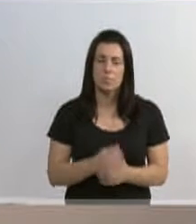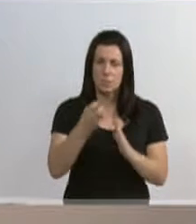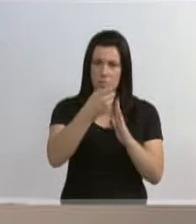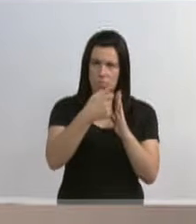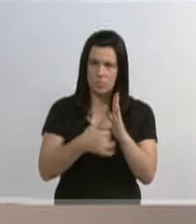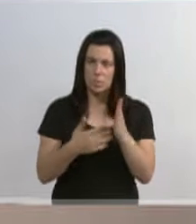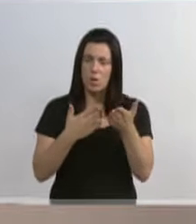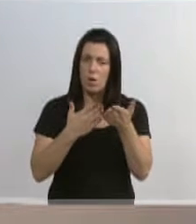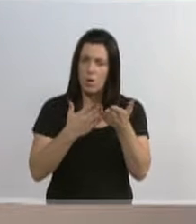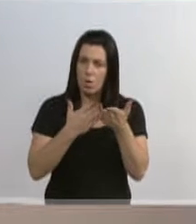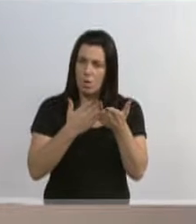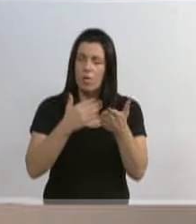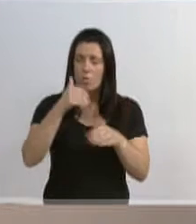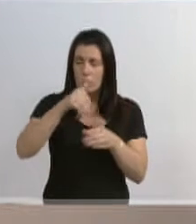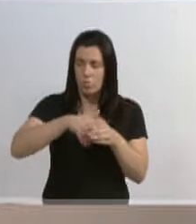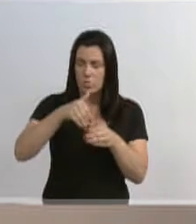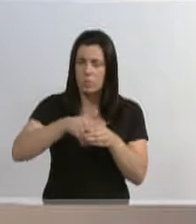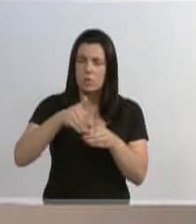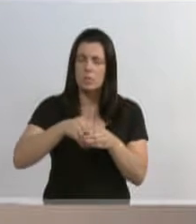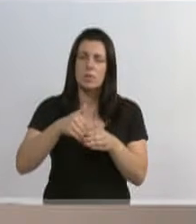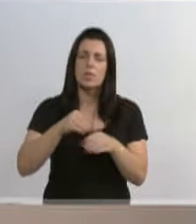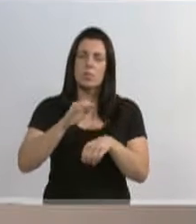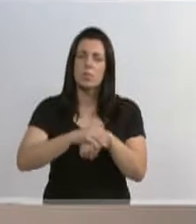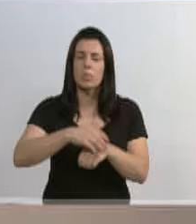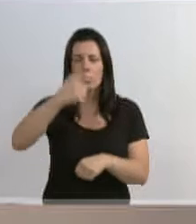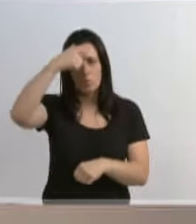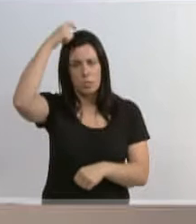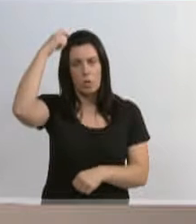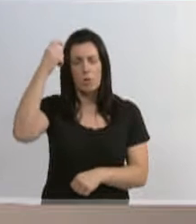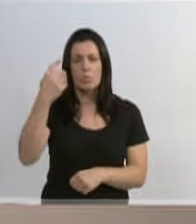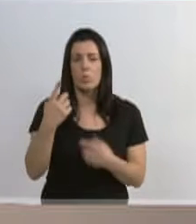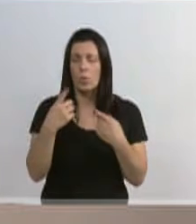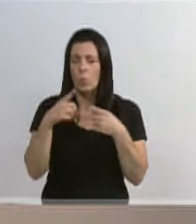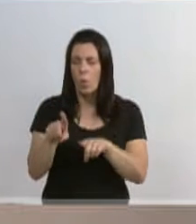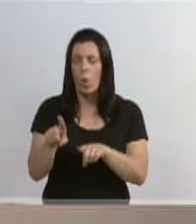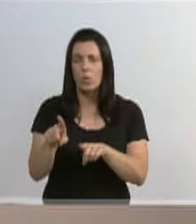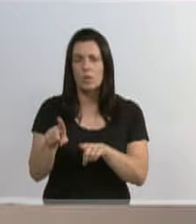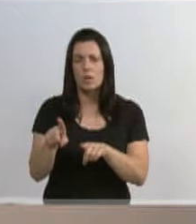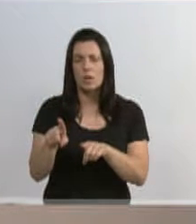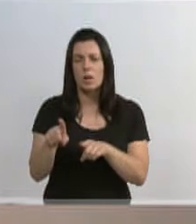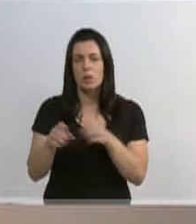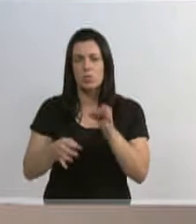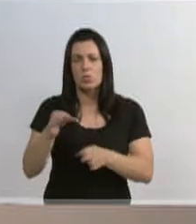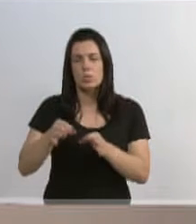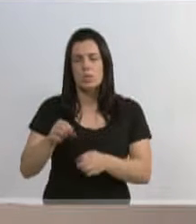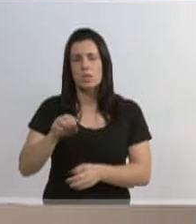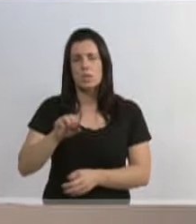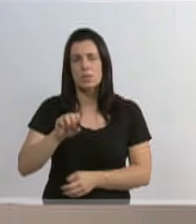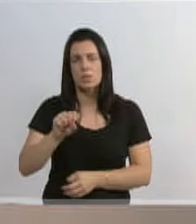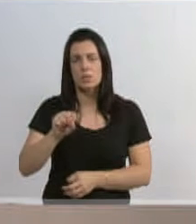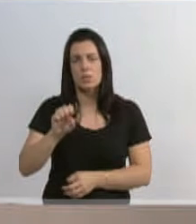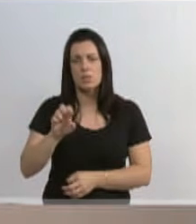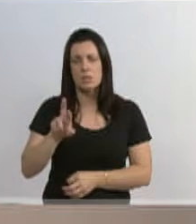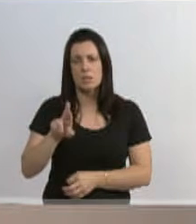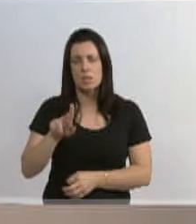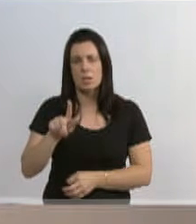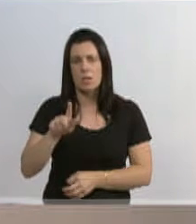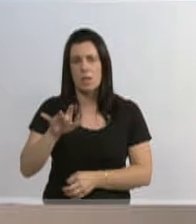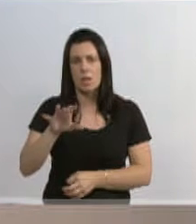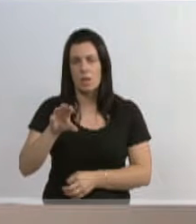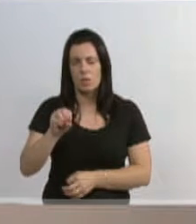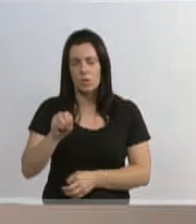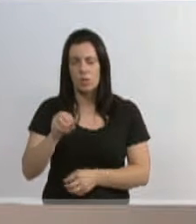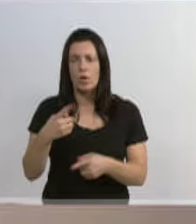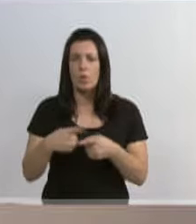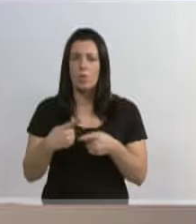vereador Adriano Pereira, moção de repúdio ao juiz Sérgio Moro pela decisão de inocentar a esposa do ex-presidente